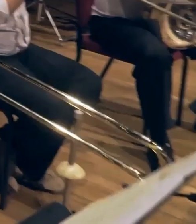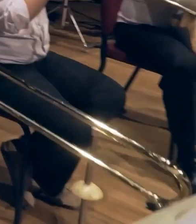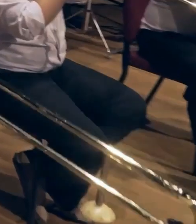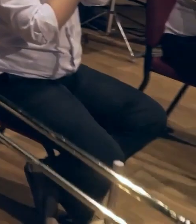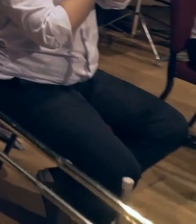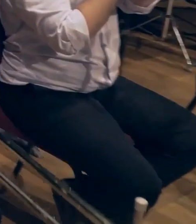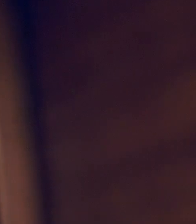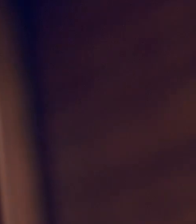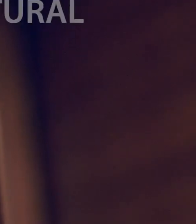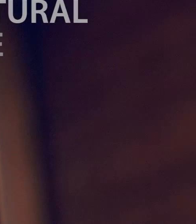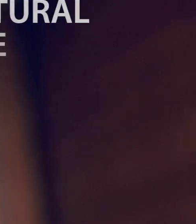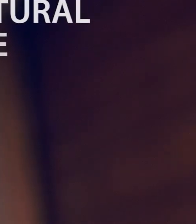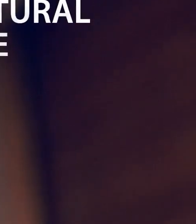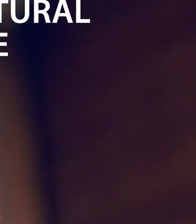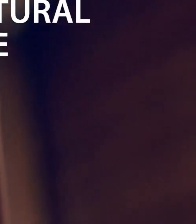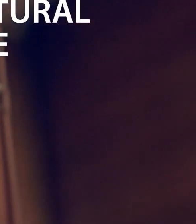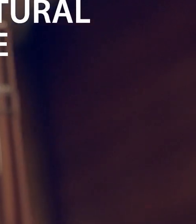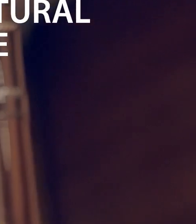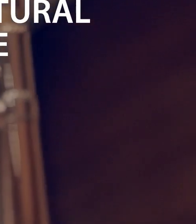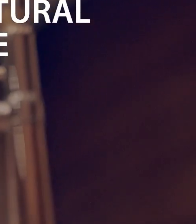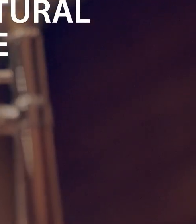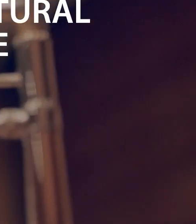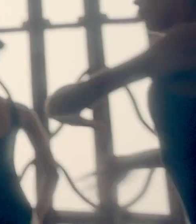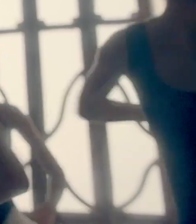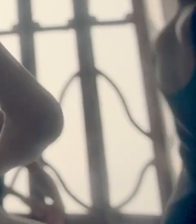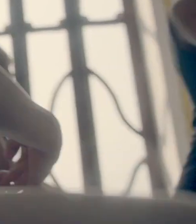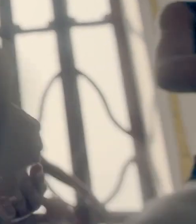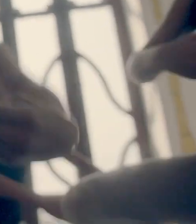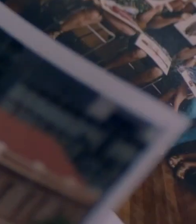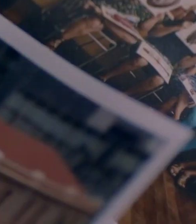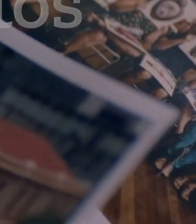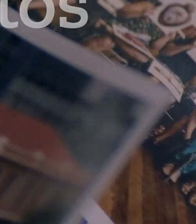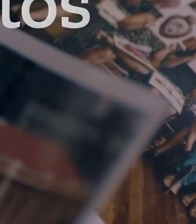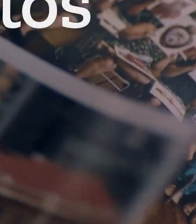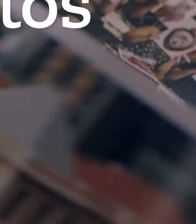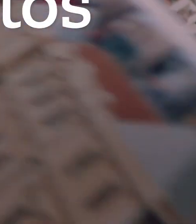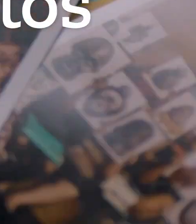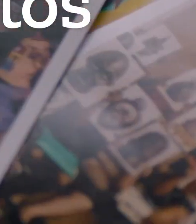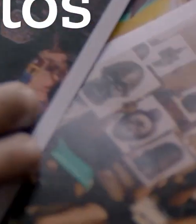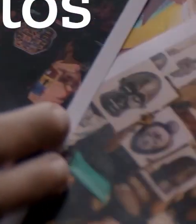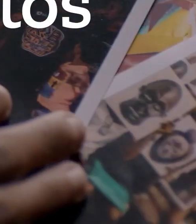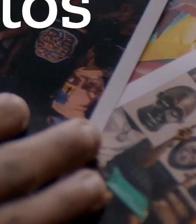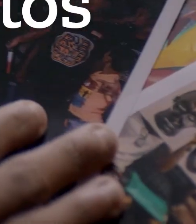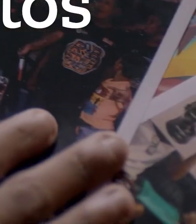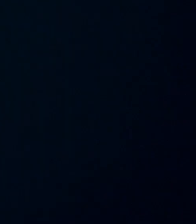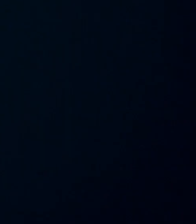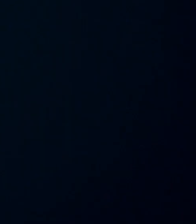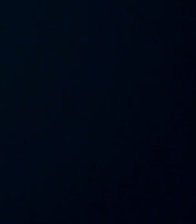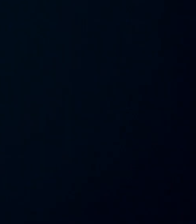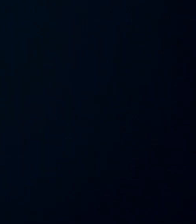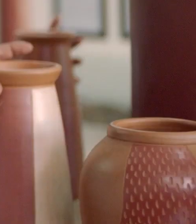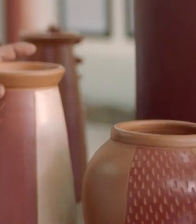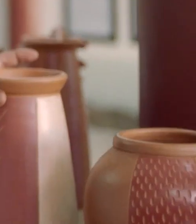diversas pessoas performando atividades culturais, como tocando instrumentos, dançando, visitando